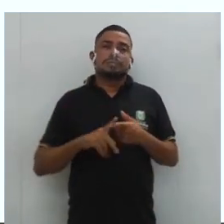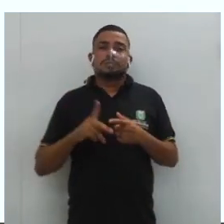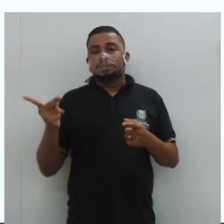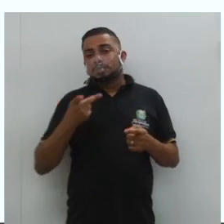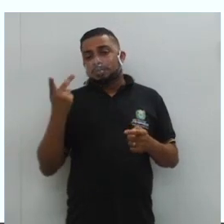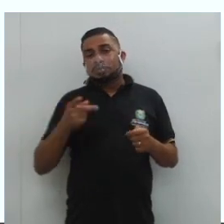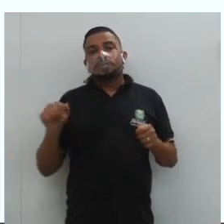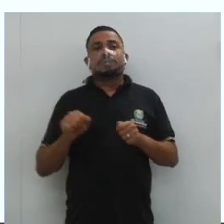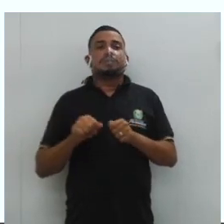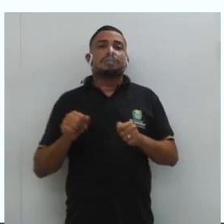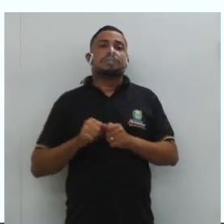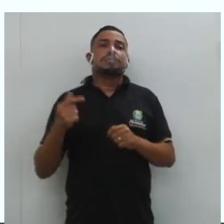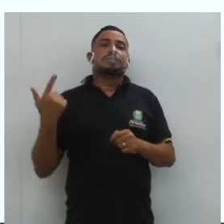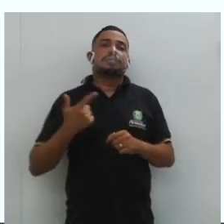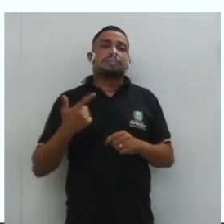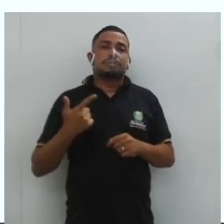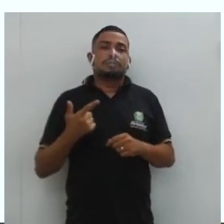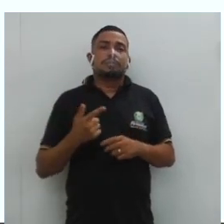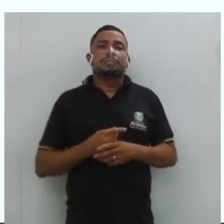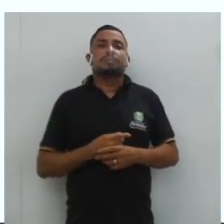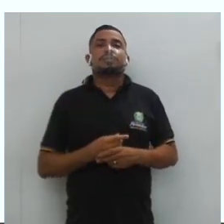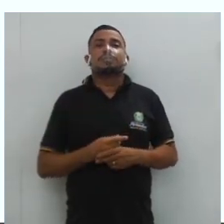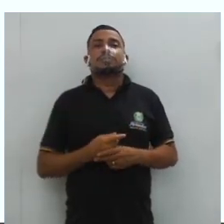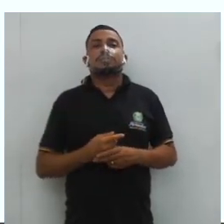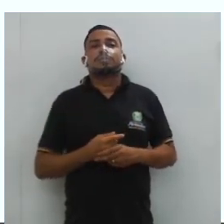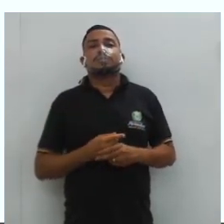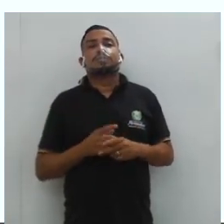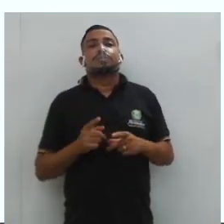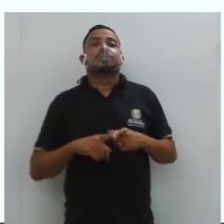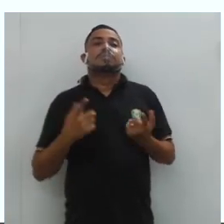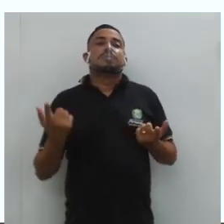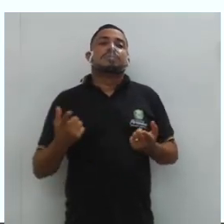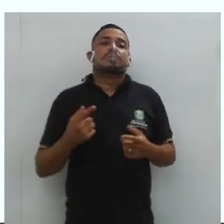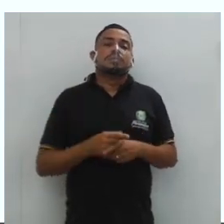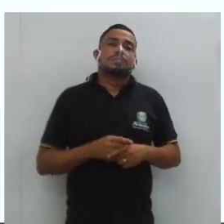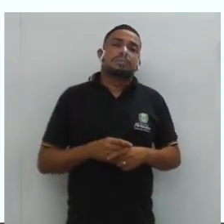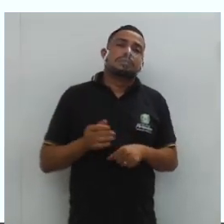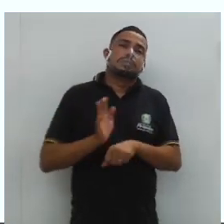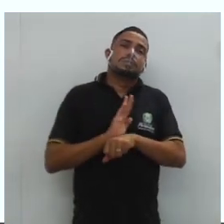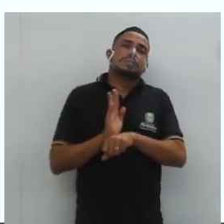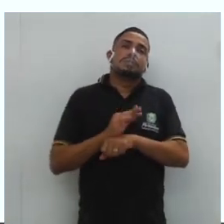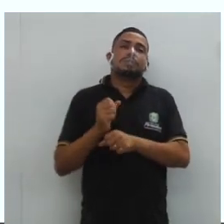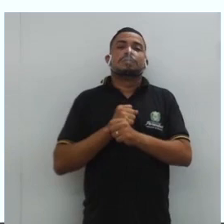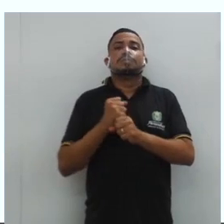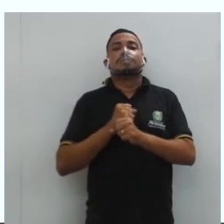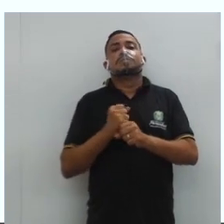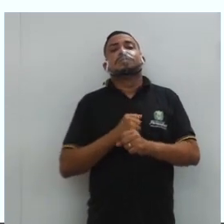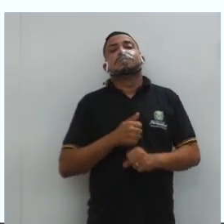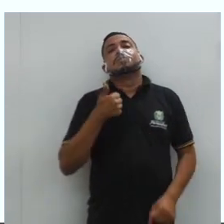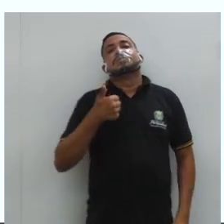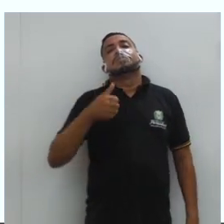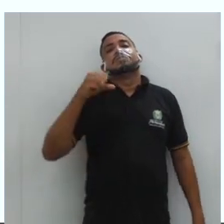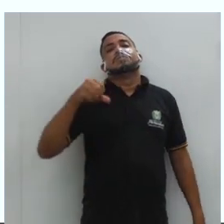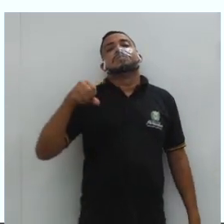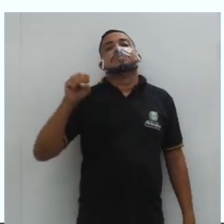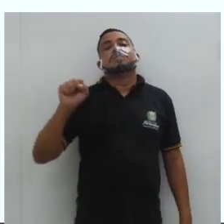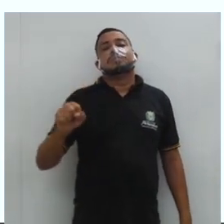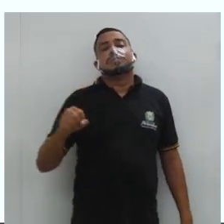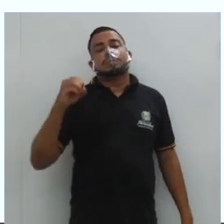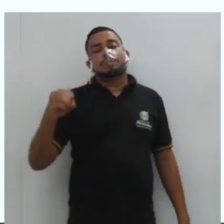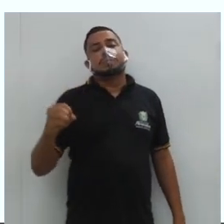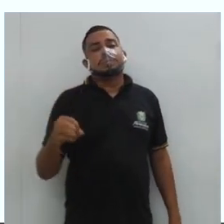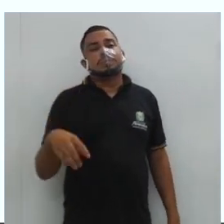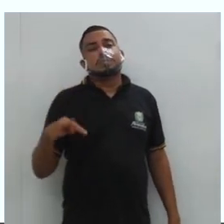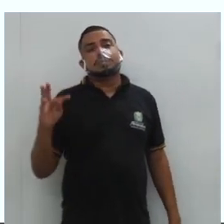E dizem até que vão fazer o Top Gun 2 agora, né? Vão produzir o Top Gun 2. Mas, assim, é um filme da década de 80, né? Estrelado por